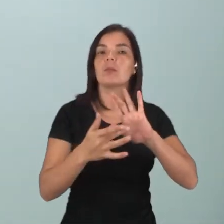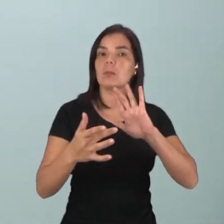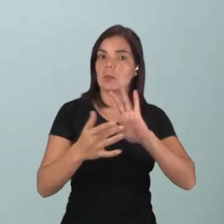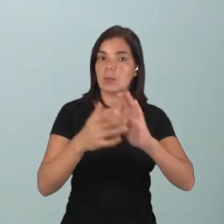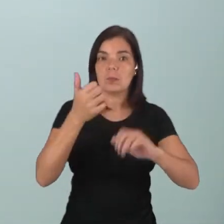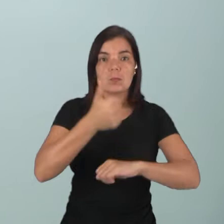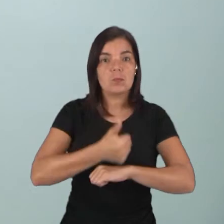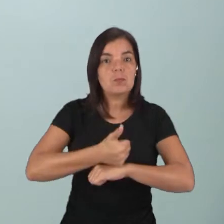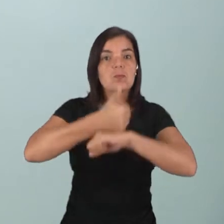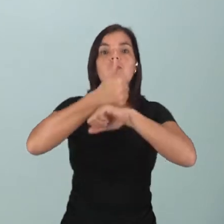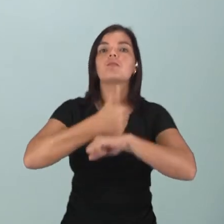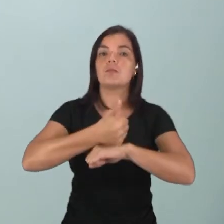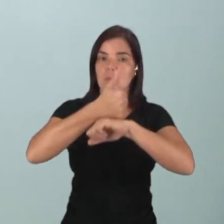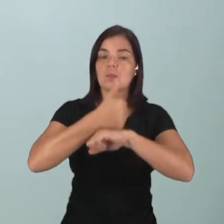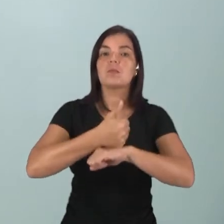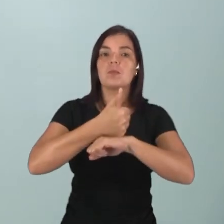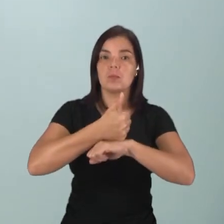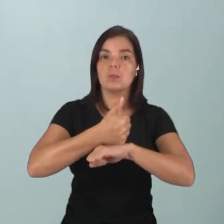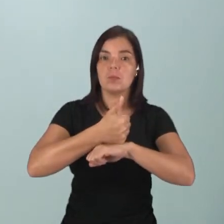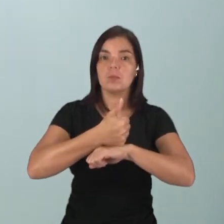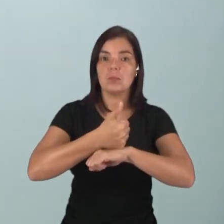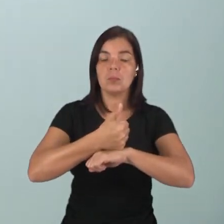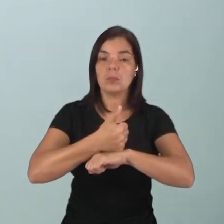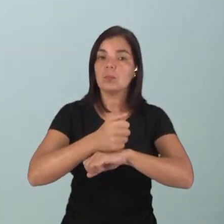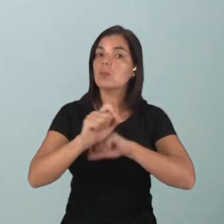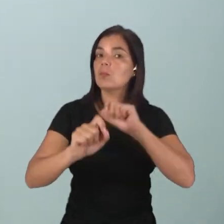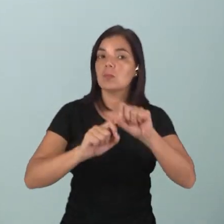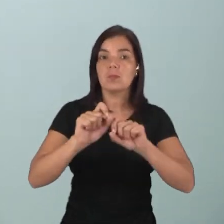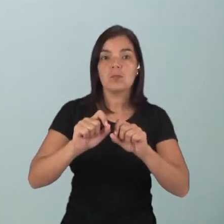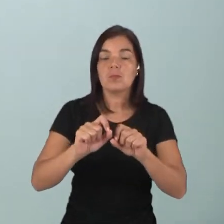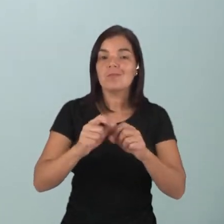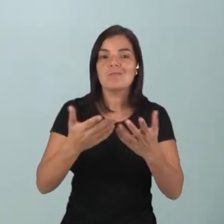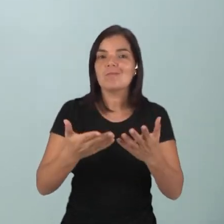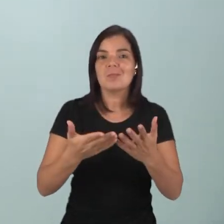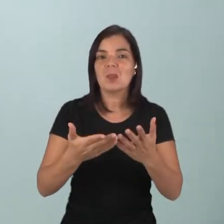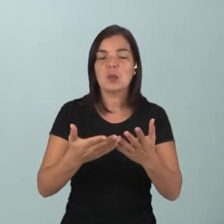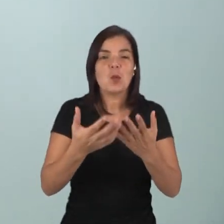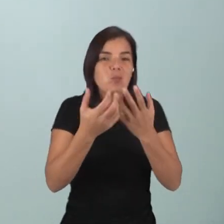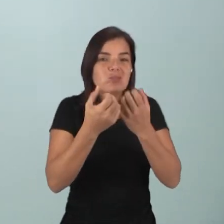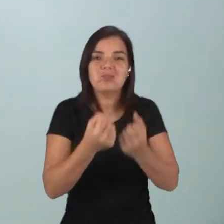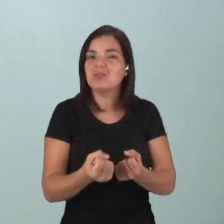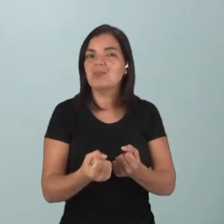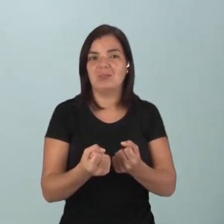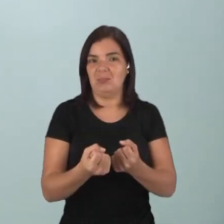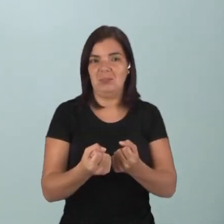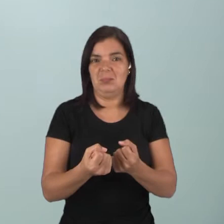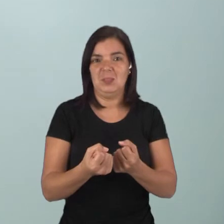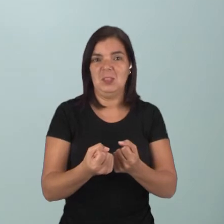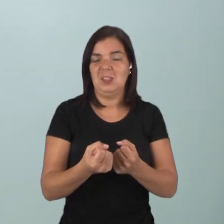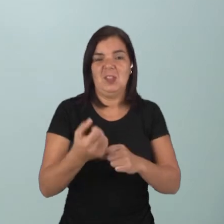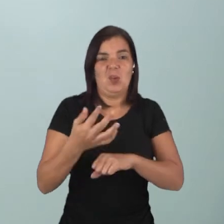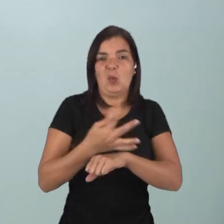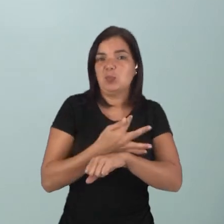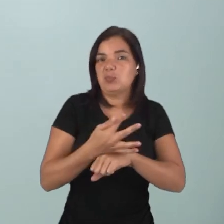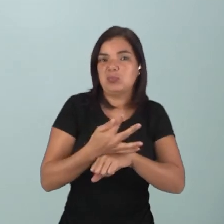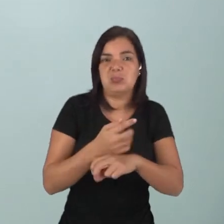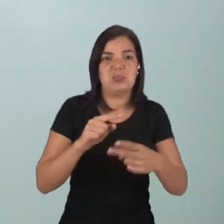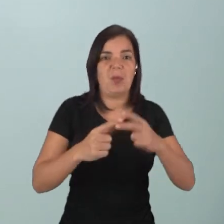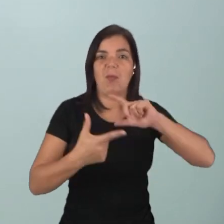os líderes, um dos expoentes desse cristianismo, ele não é a favor da intolerância,